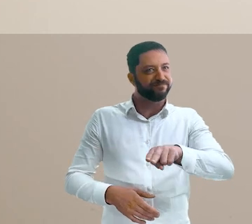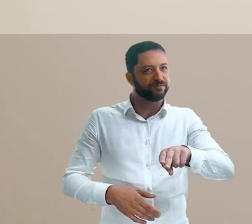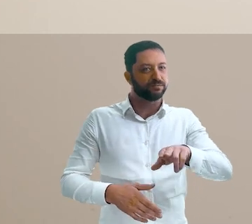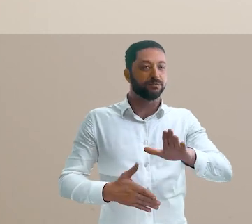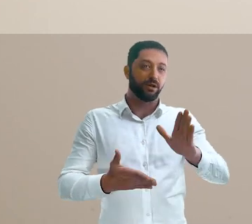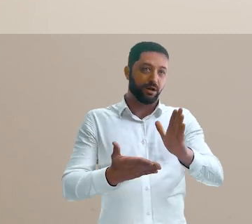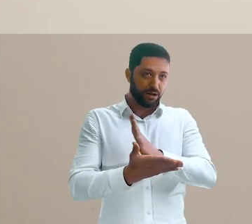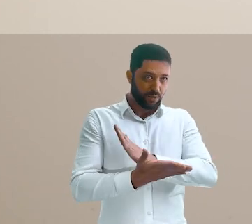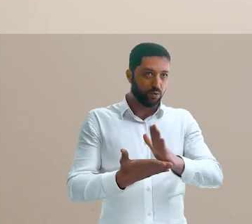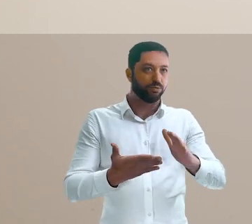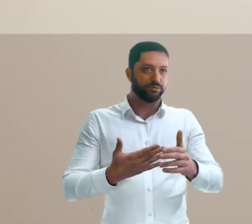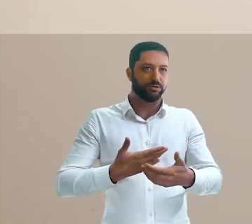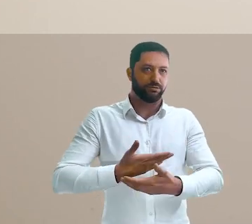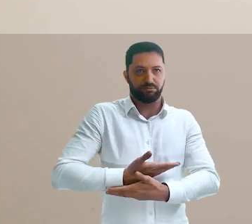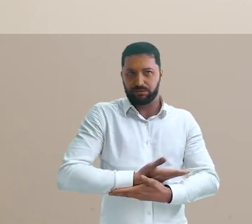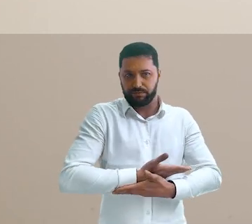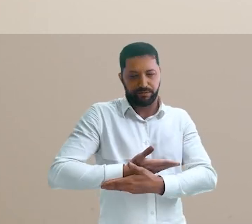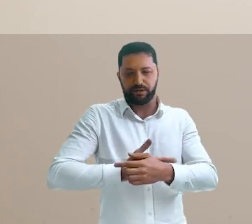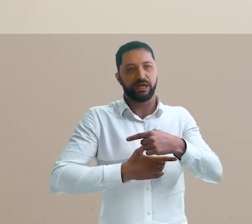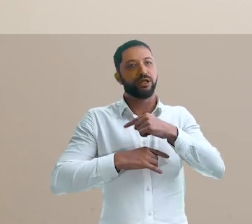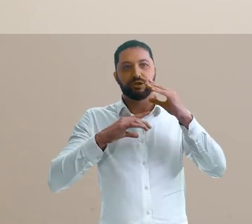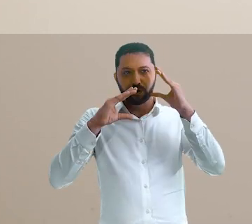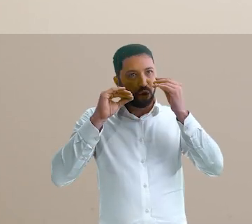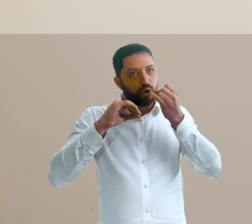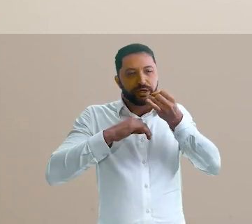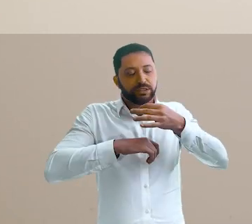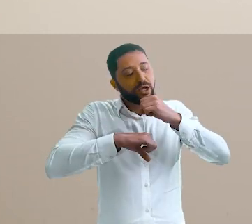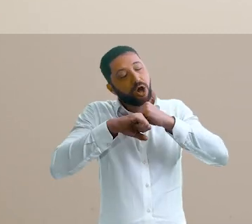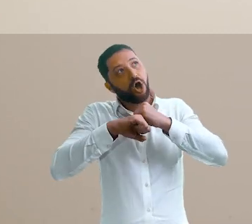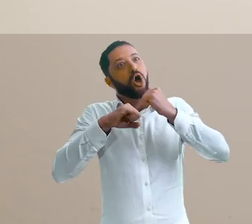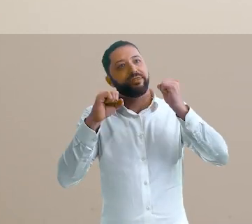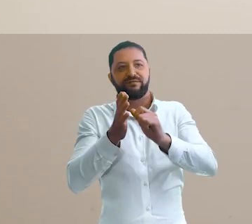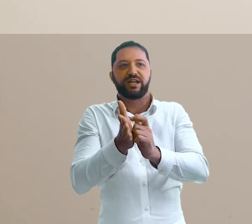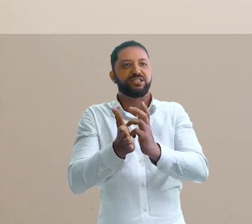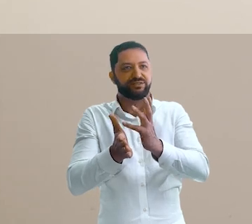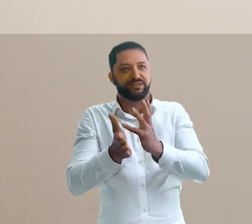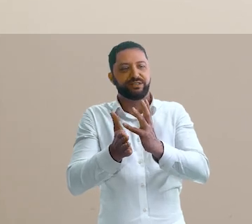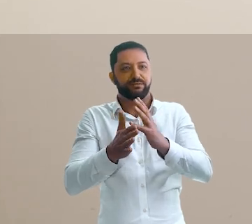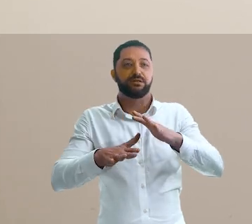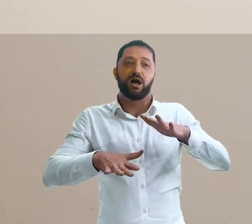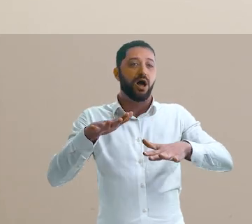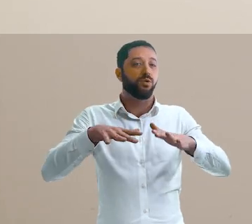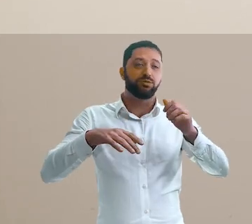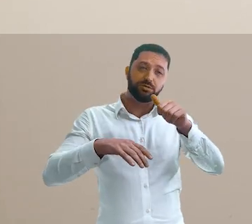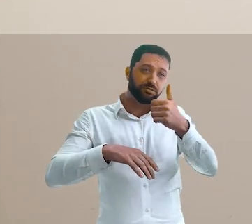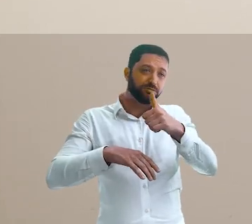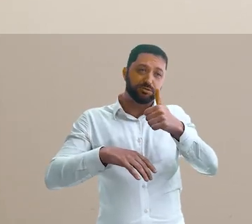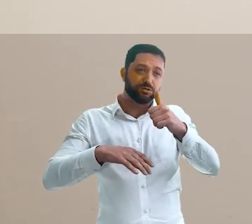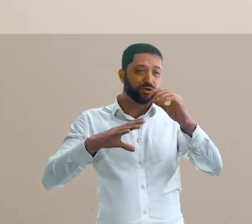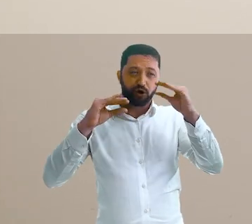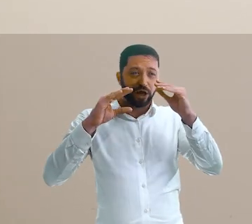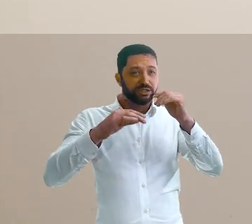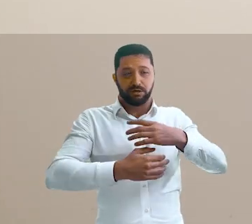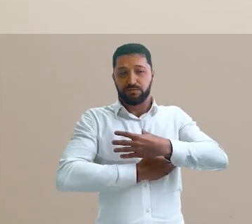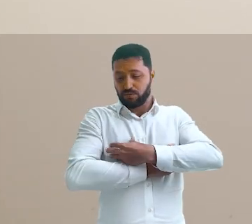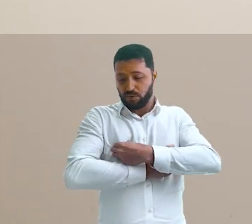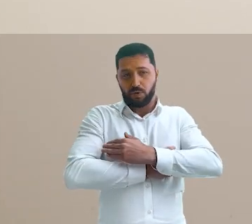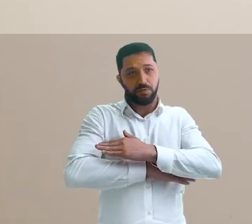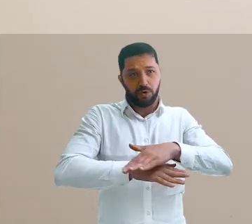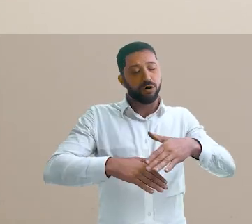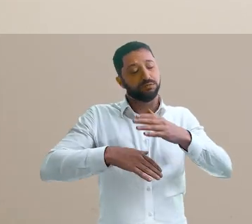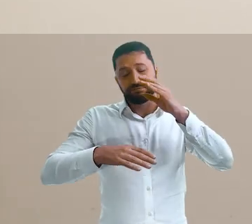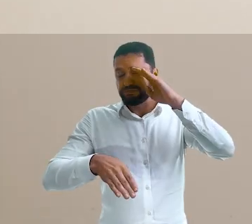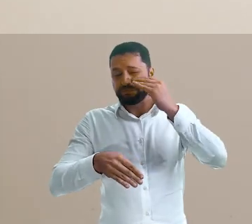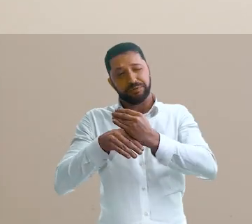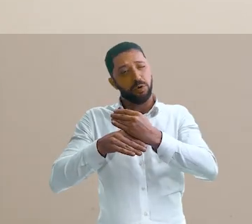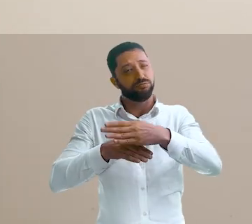dinâmica. Tem crianças que acordam várias vezes na noite, tem crianças que mamam tipo 11 horas da